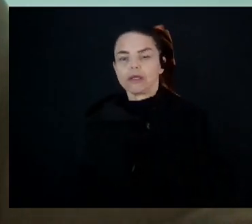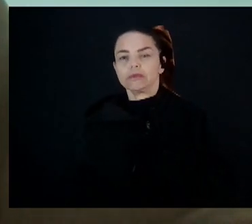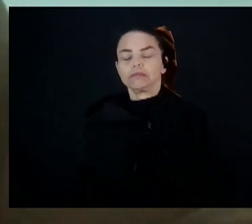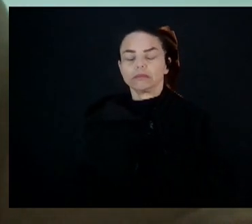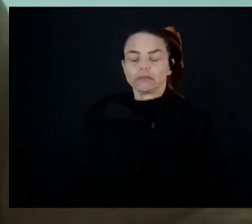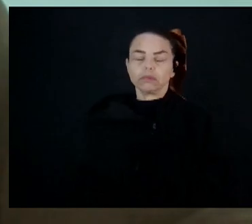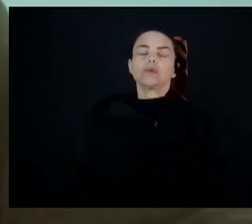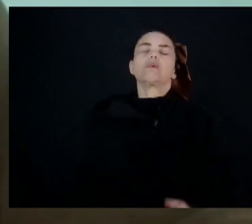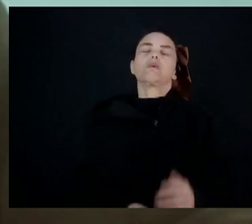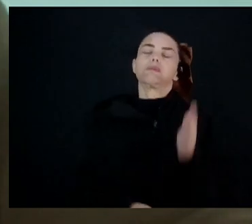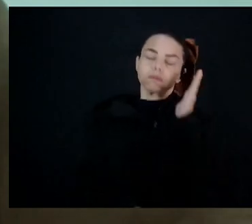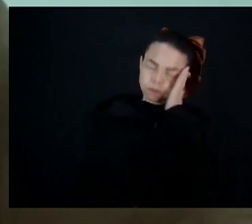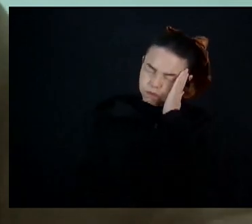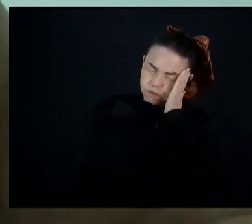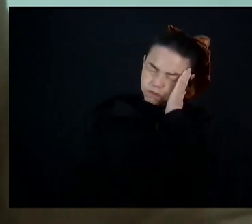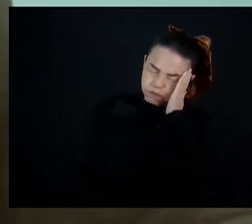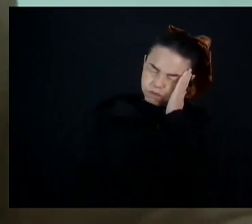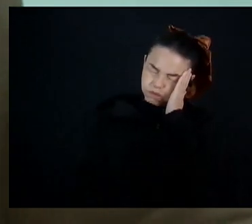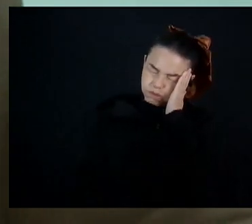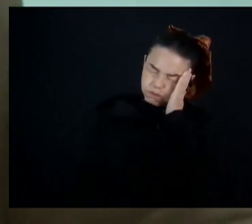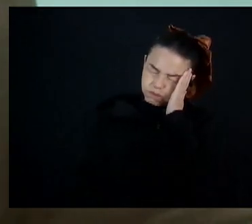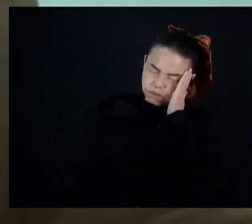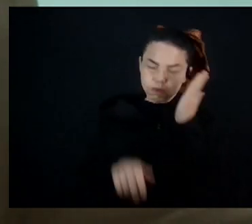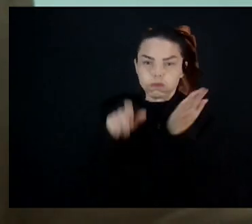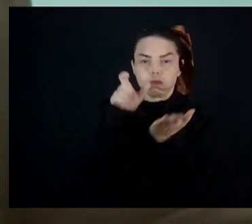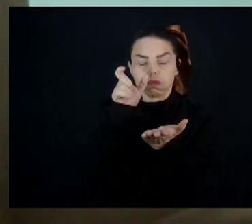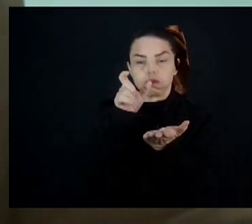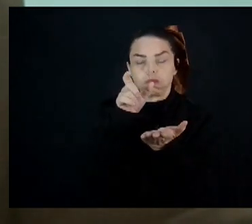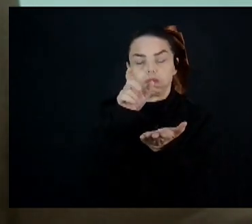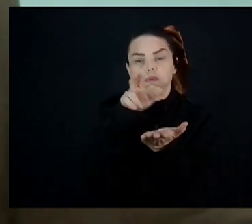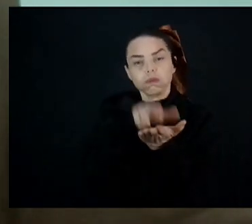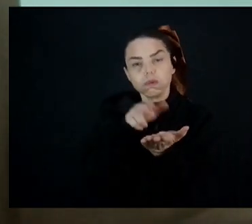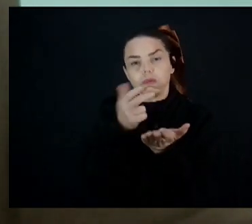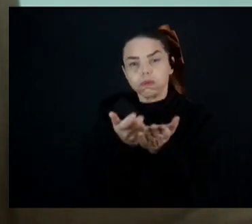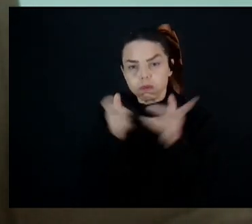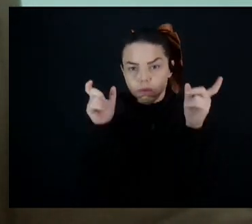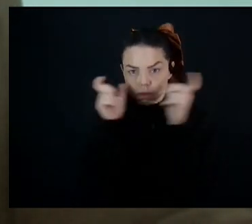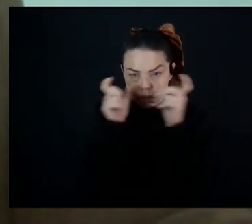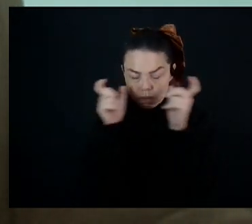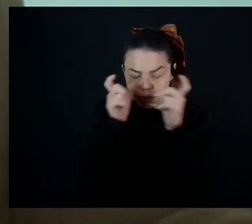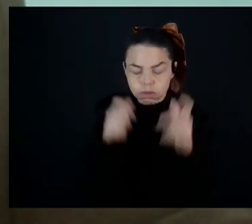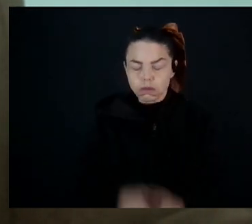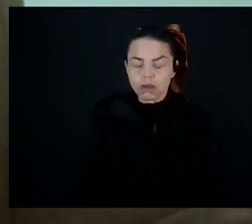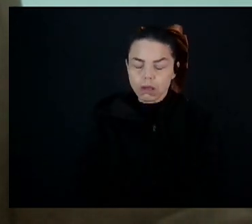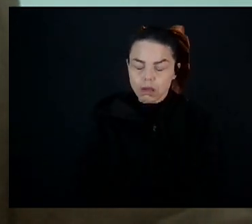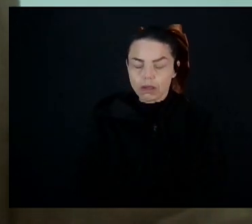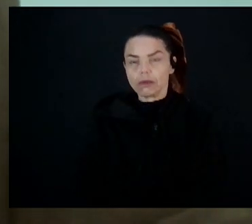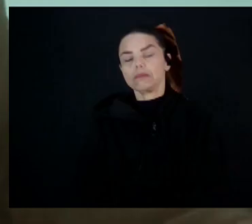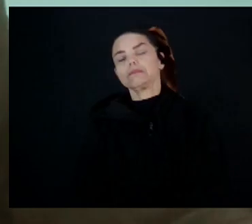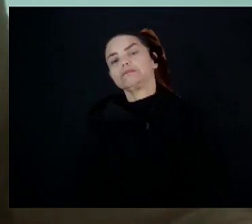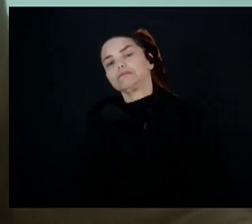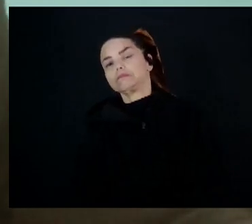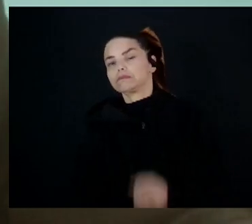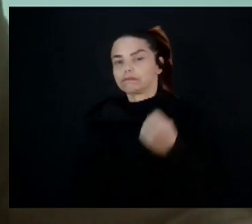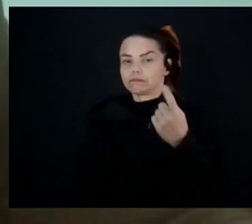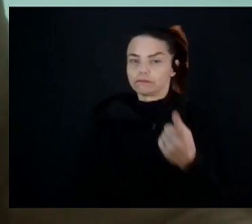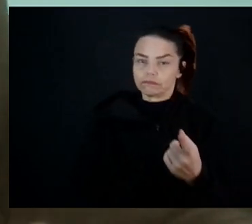sono associado com insônia. A insônia é essa história de dormir menos horas. A insônia pode ser porque eu estou